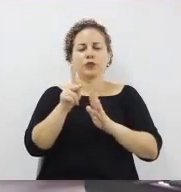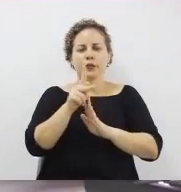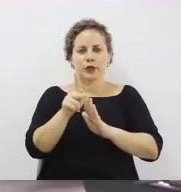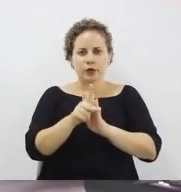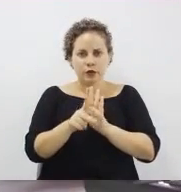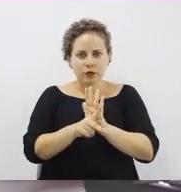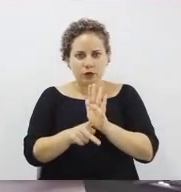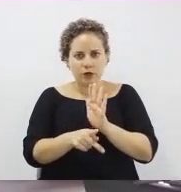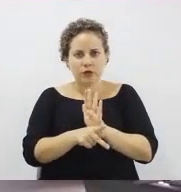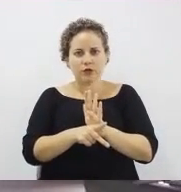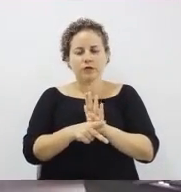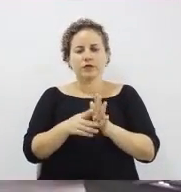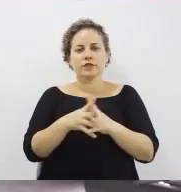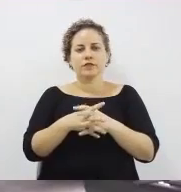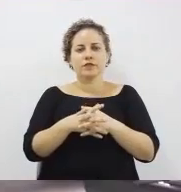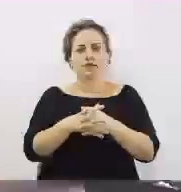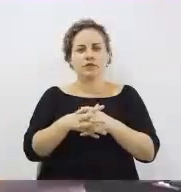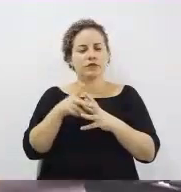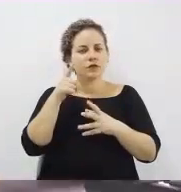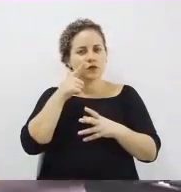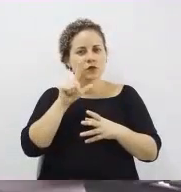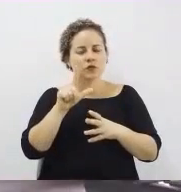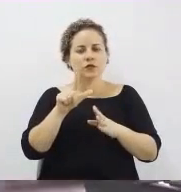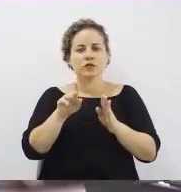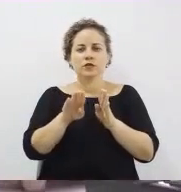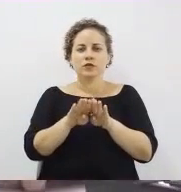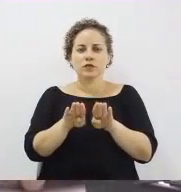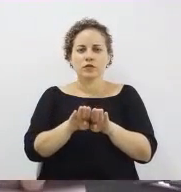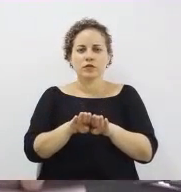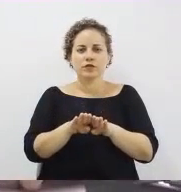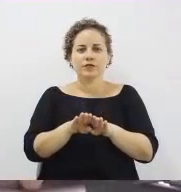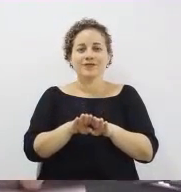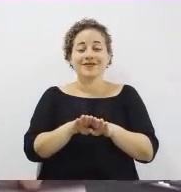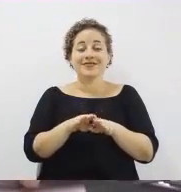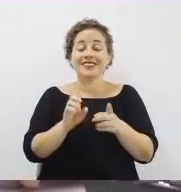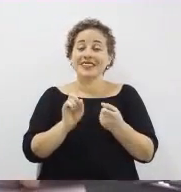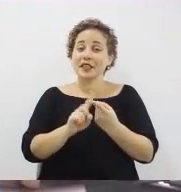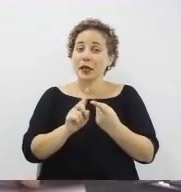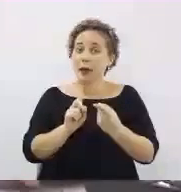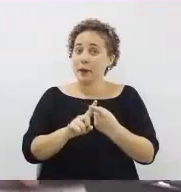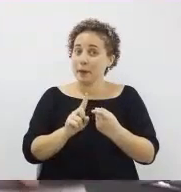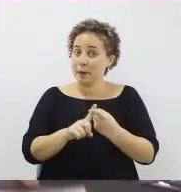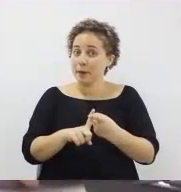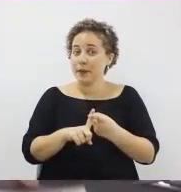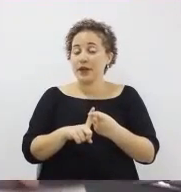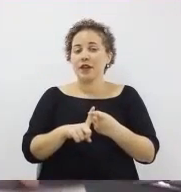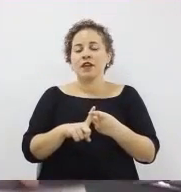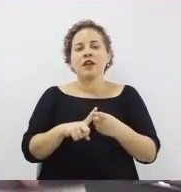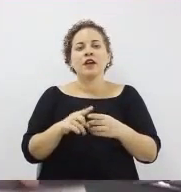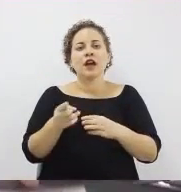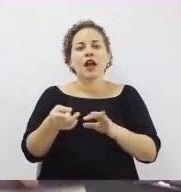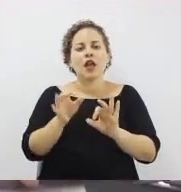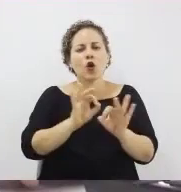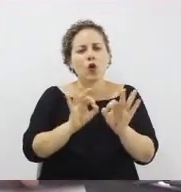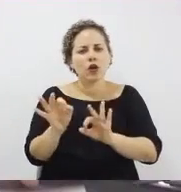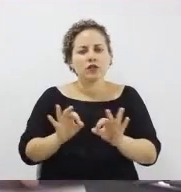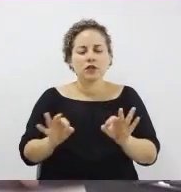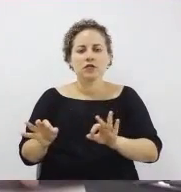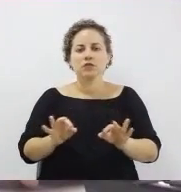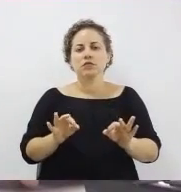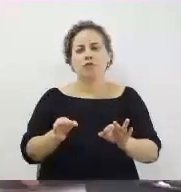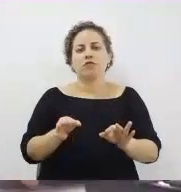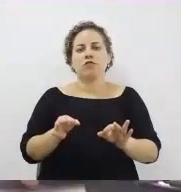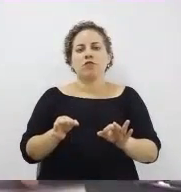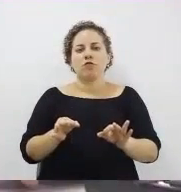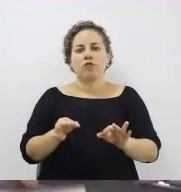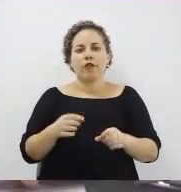produto, a instalação, garantia, reparos e o tratamento que é dado às queixas e reclamações dos